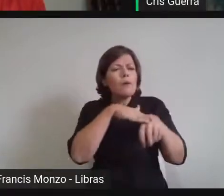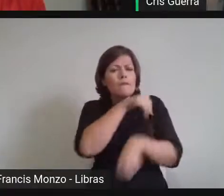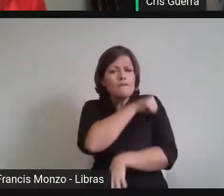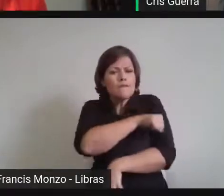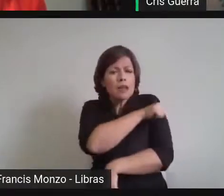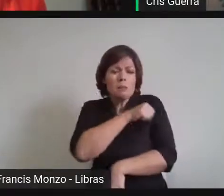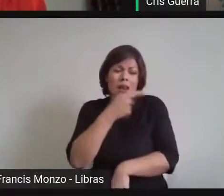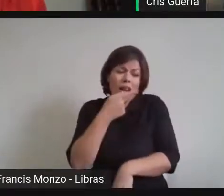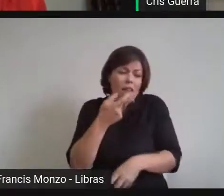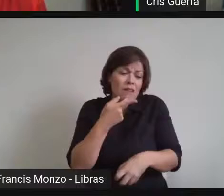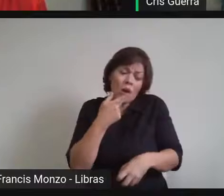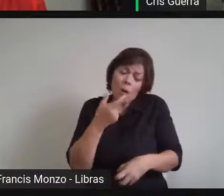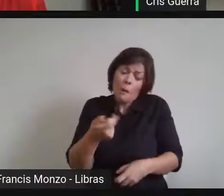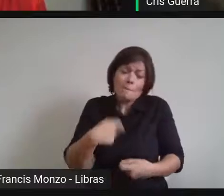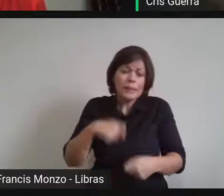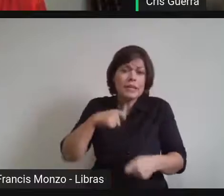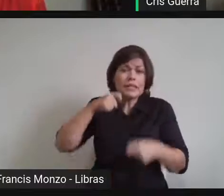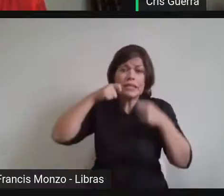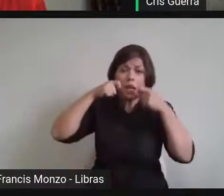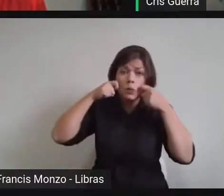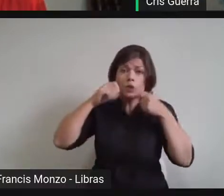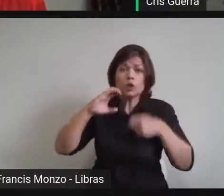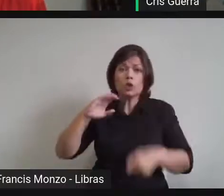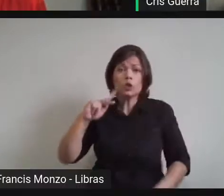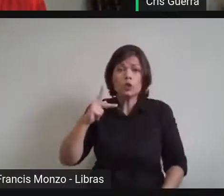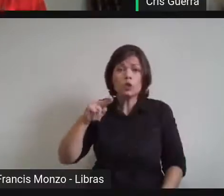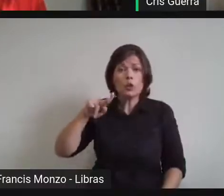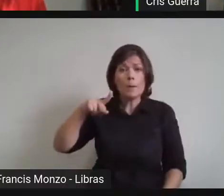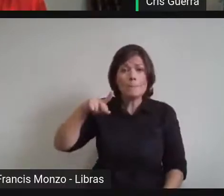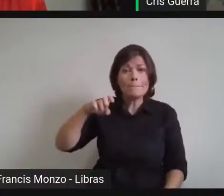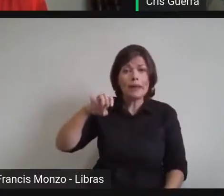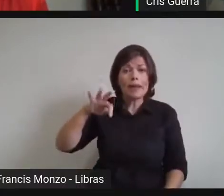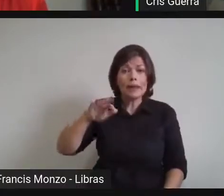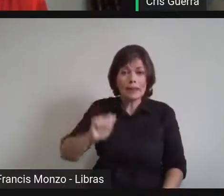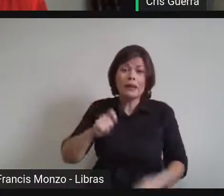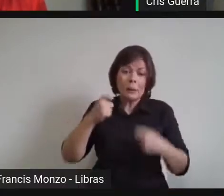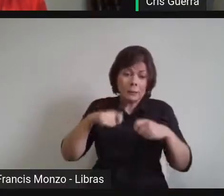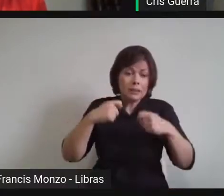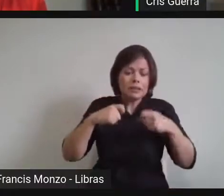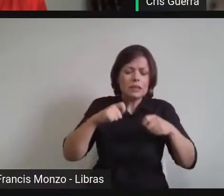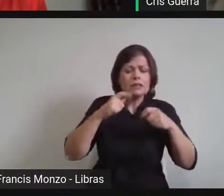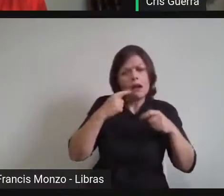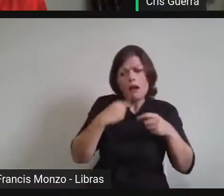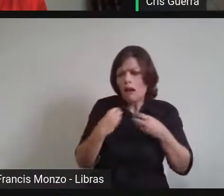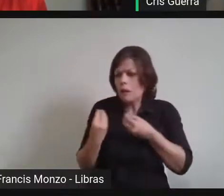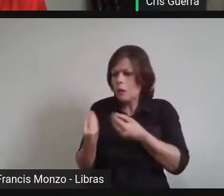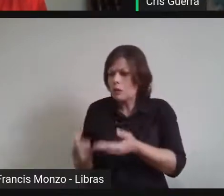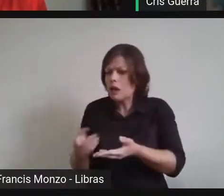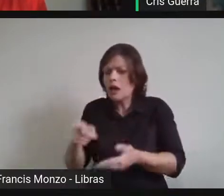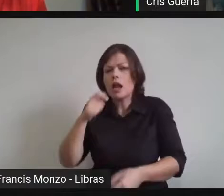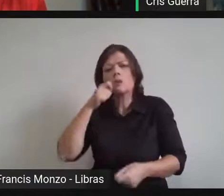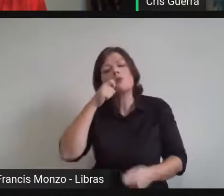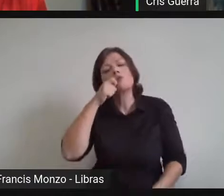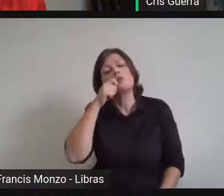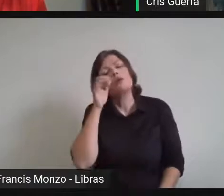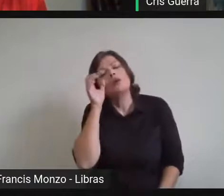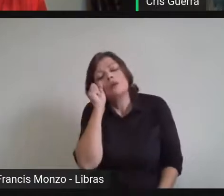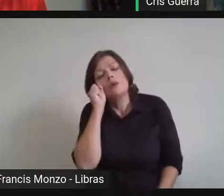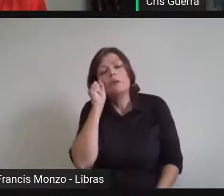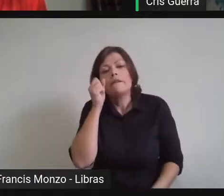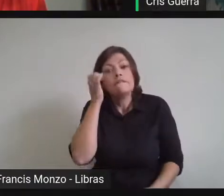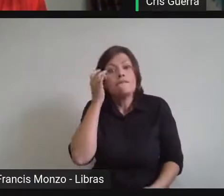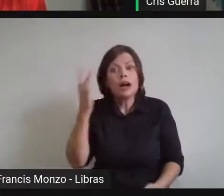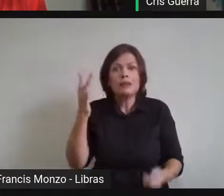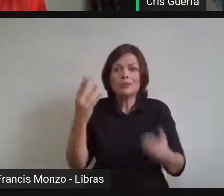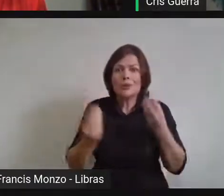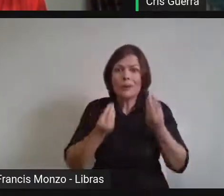Eu saí, eu tinha um tanto de chupeta de reserva. Que seria da minha vida sem a chupeta? Então,